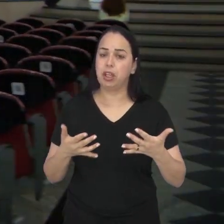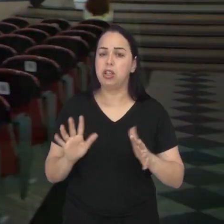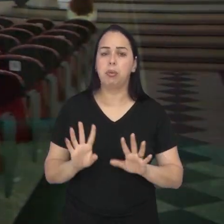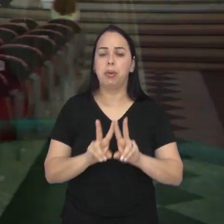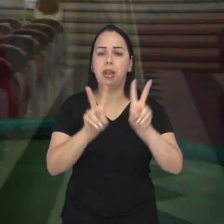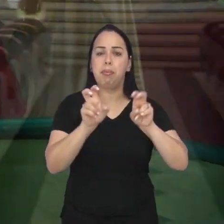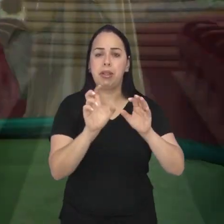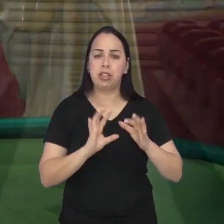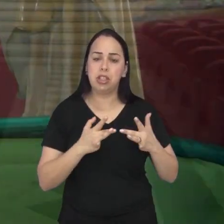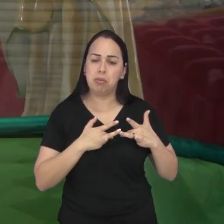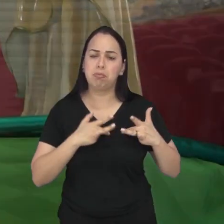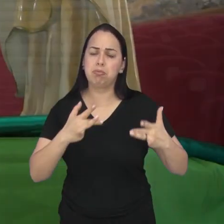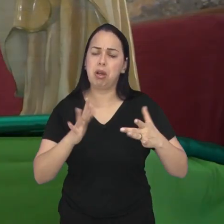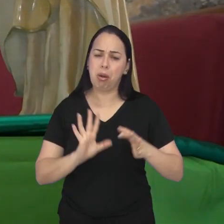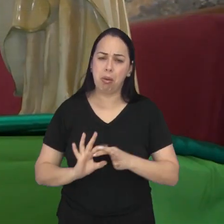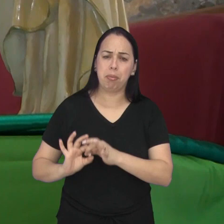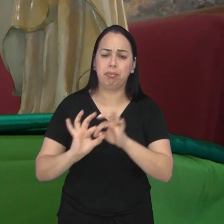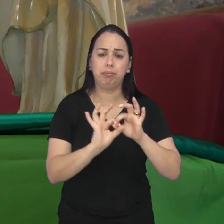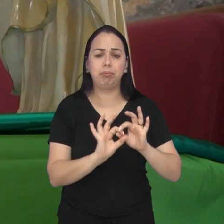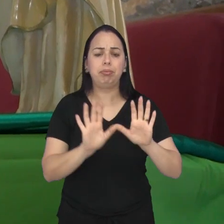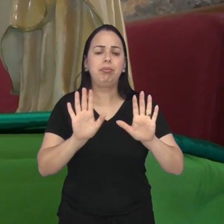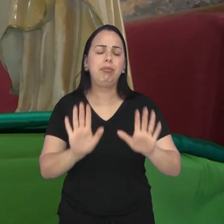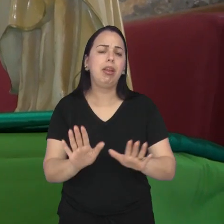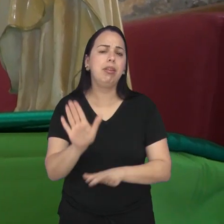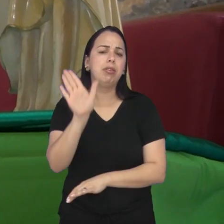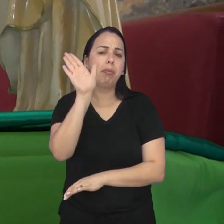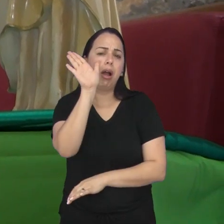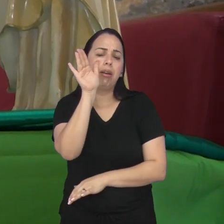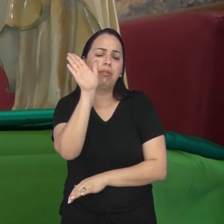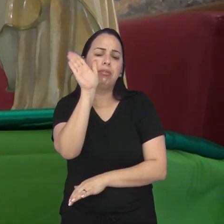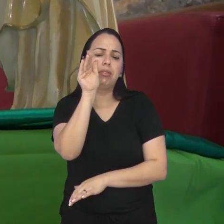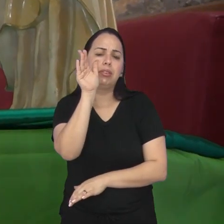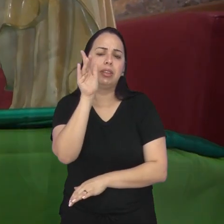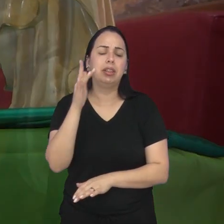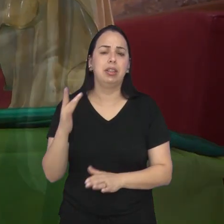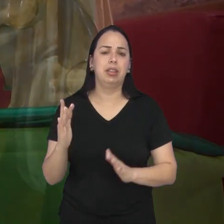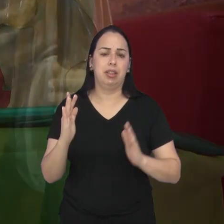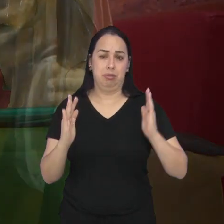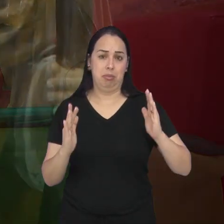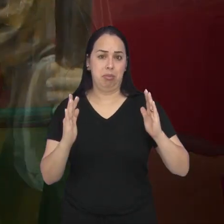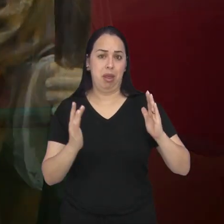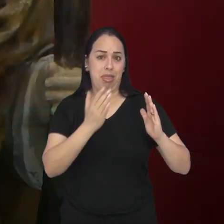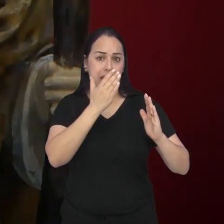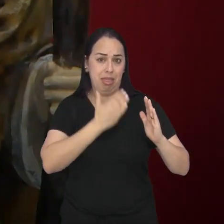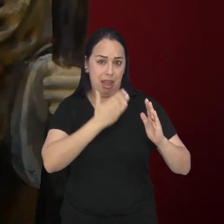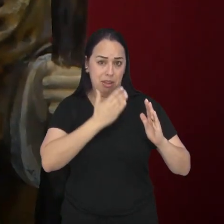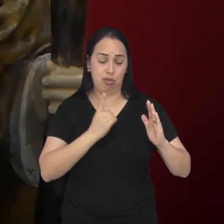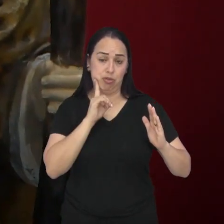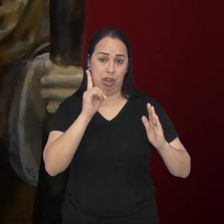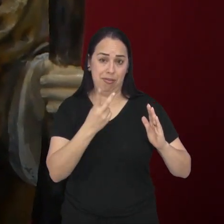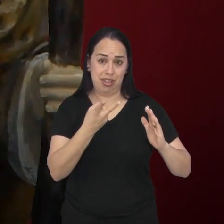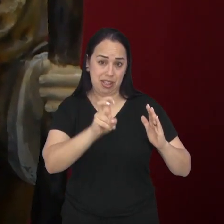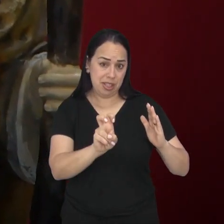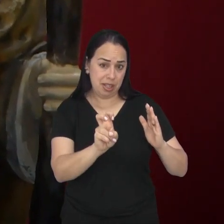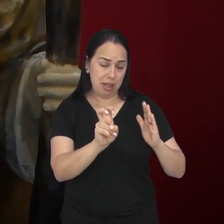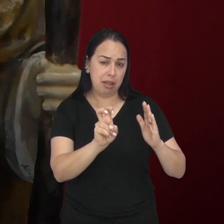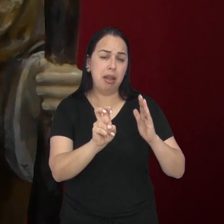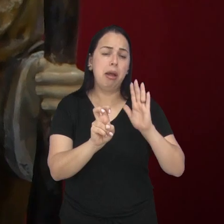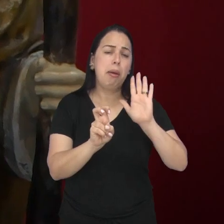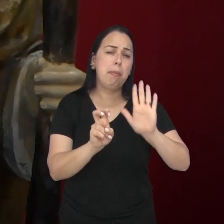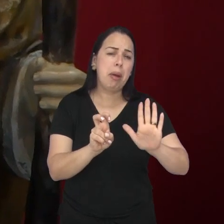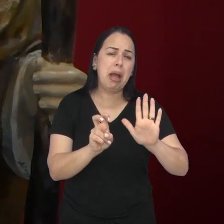vai falar sobre fraternidade, compaixão, mas tem uma curiosidade, Padre. A gente celebrou o Natal agora, faz pouco tempo, dia